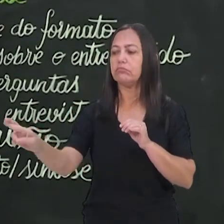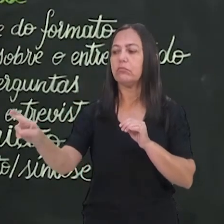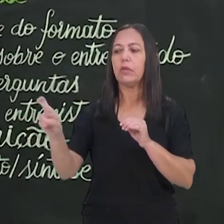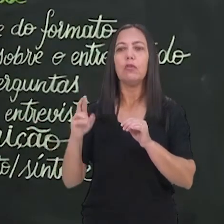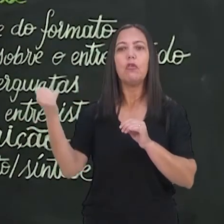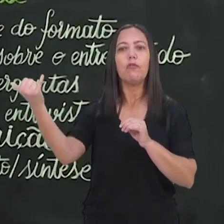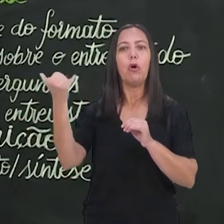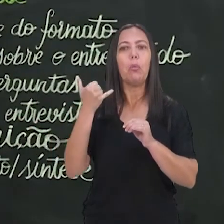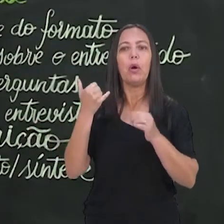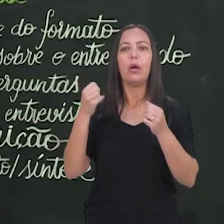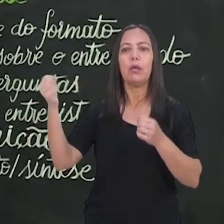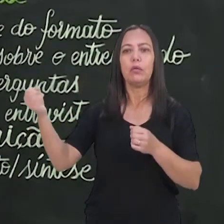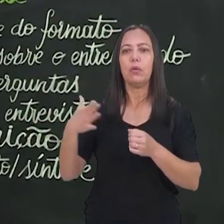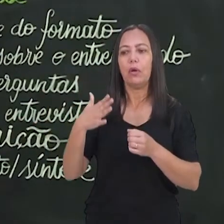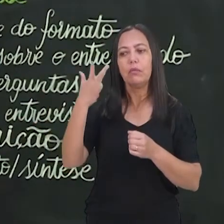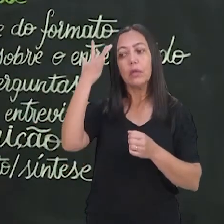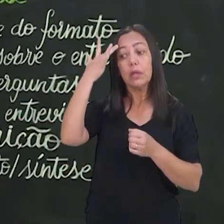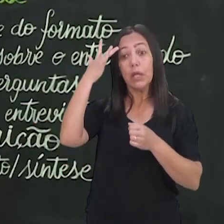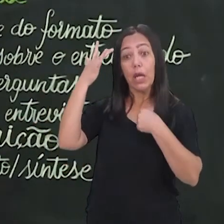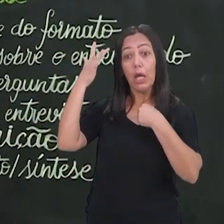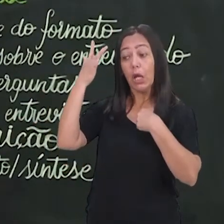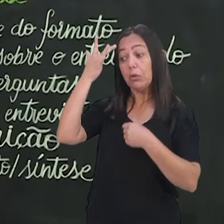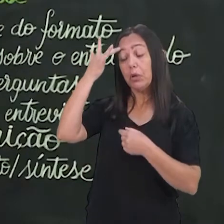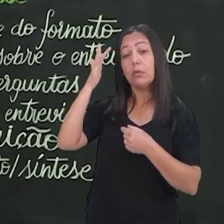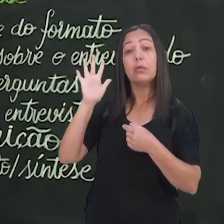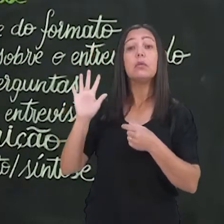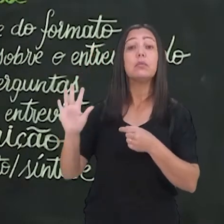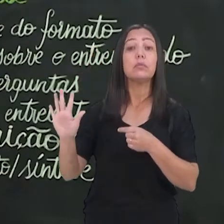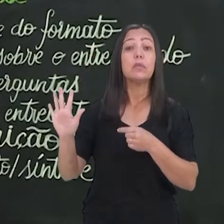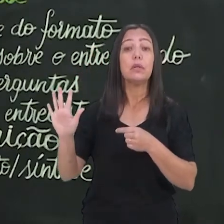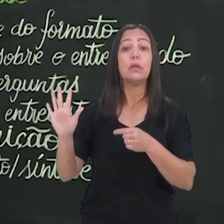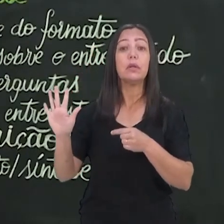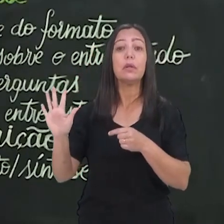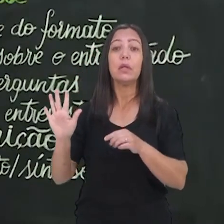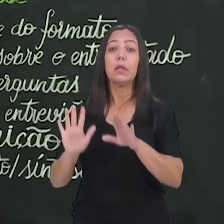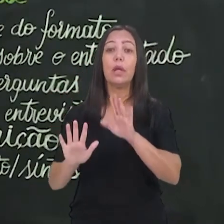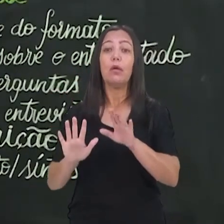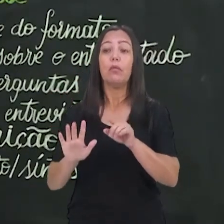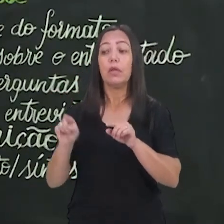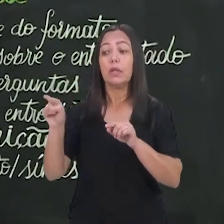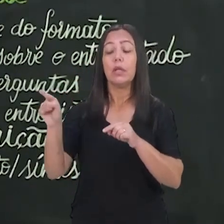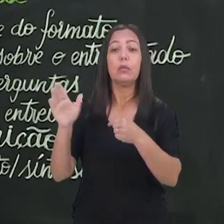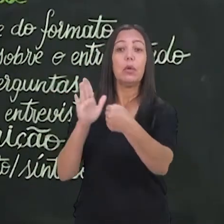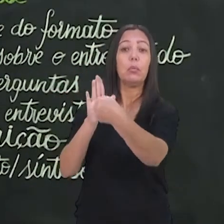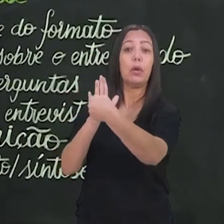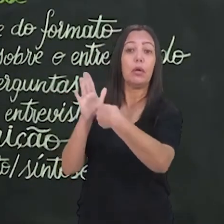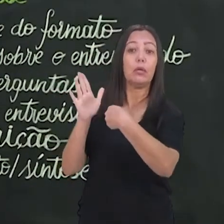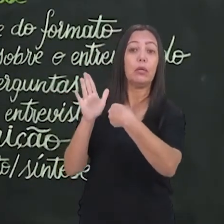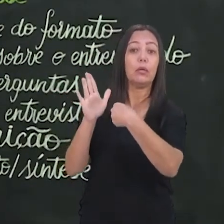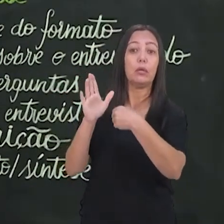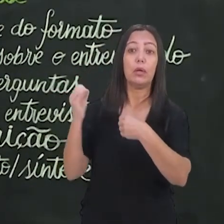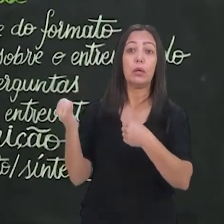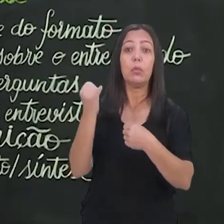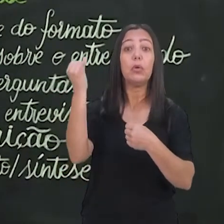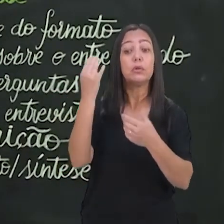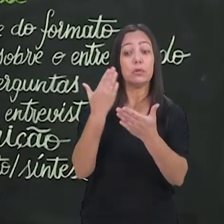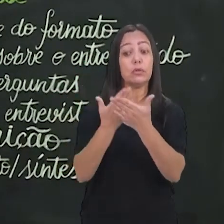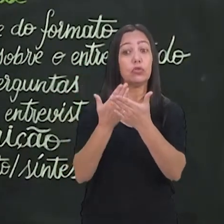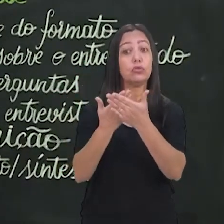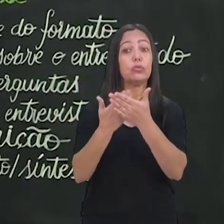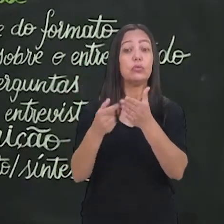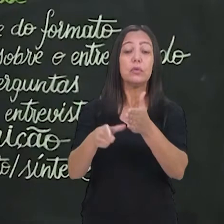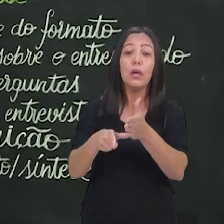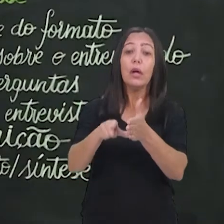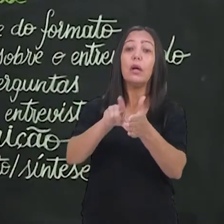nova que você não sabia, ou uma interpretação que esse entrevistado faz da sua pergunta que vai permitir com que esse conteúdo, essa entrevista seja conduzida